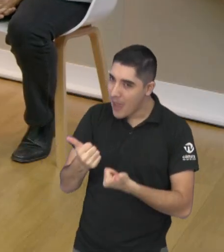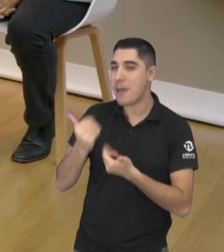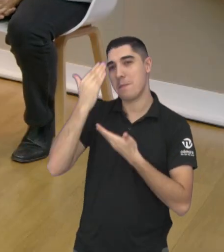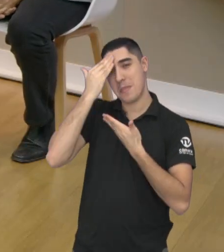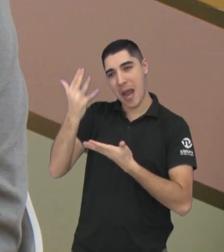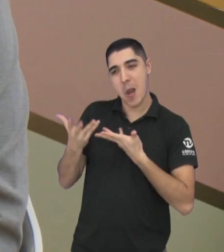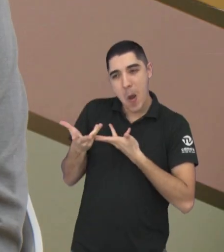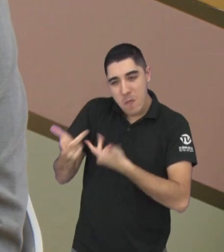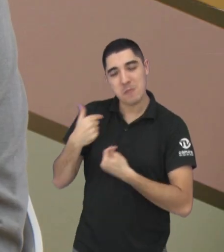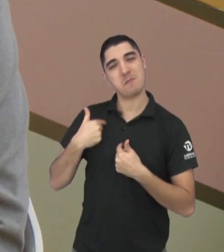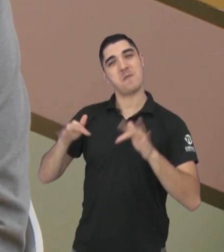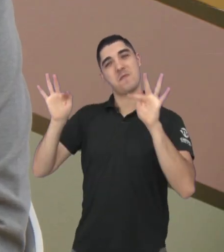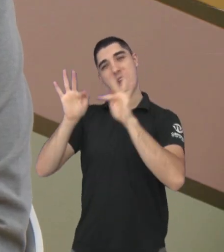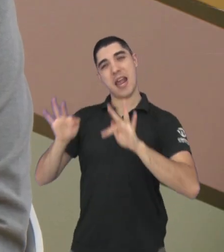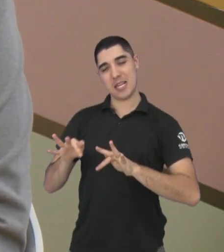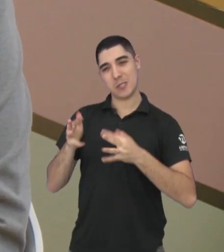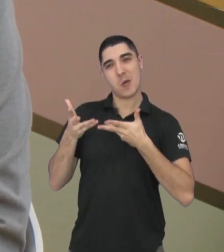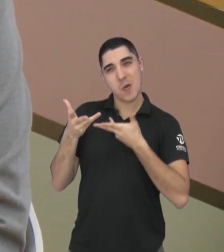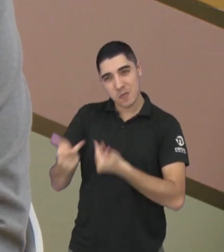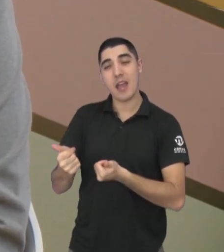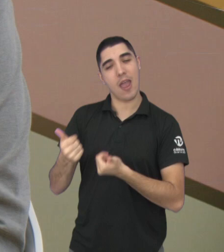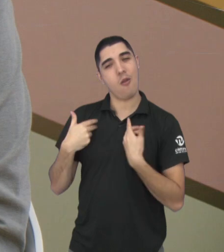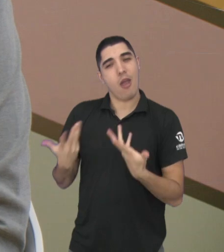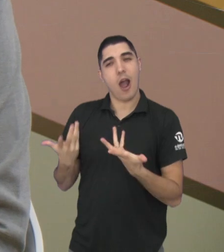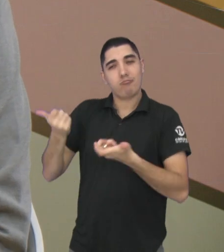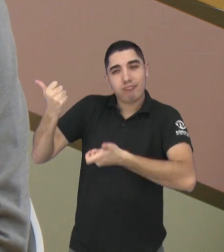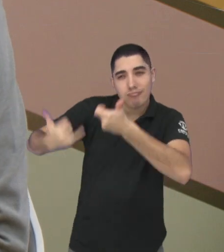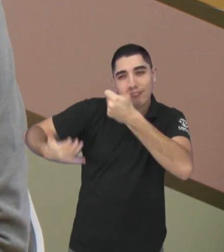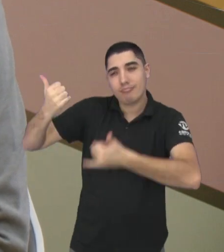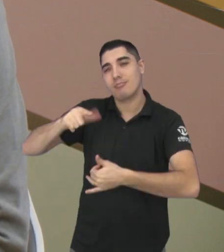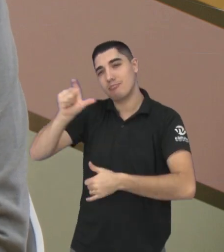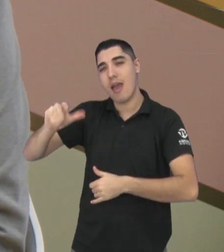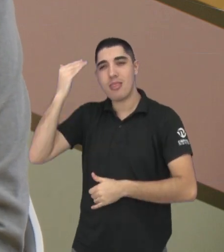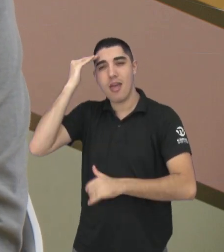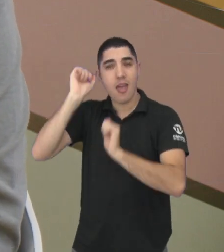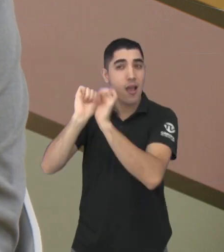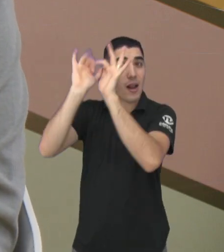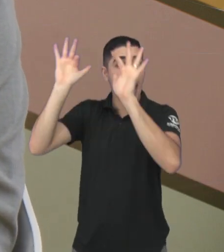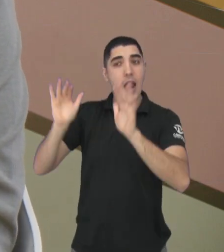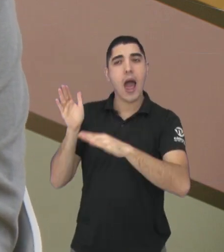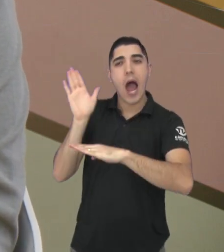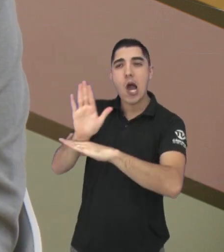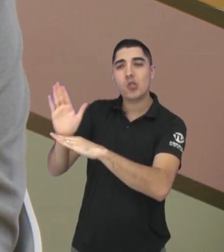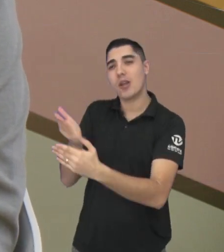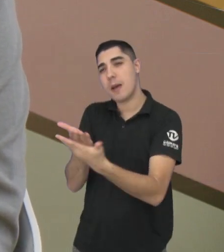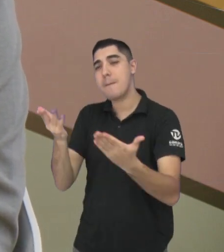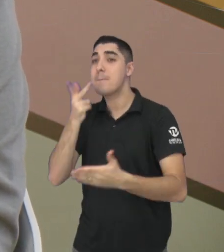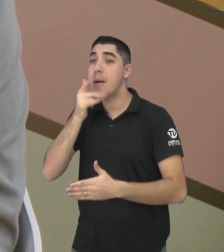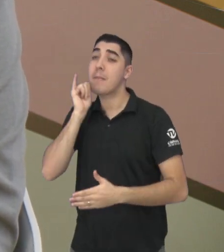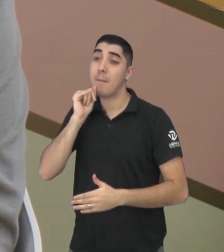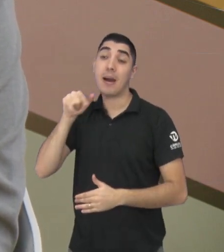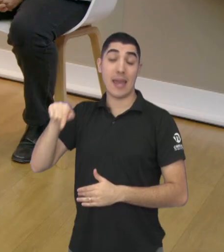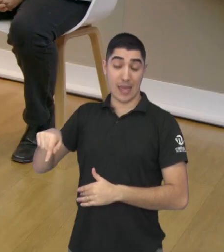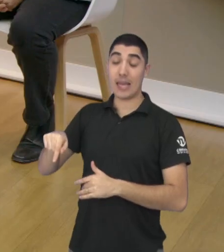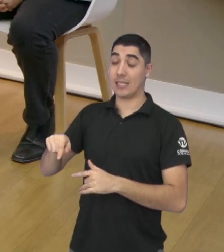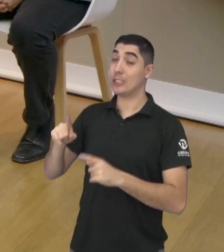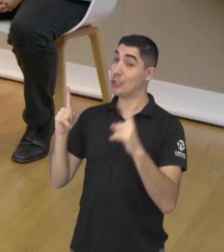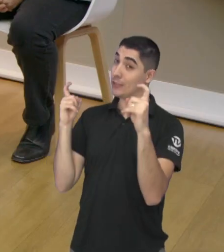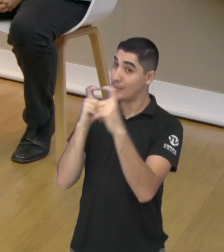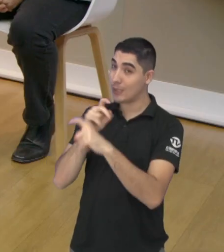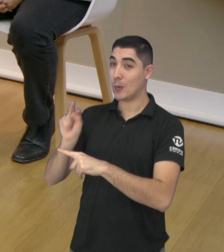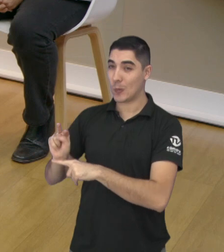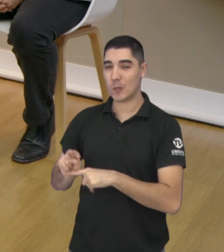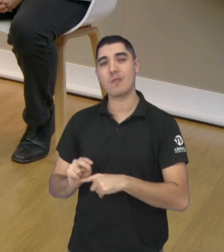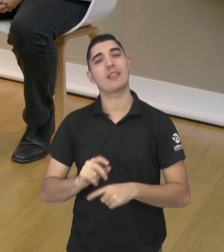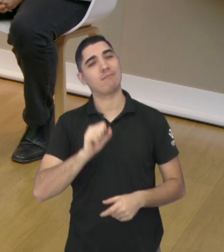convite. Muito feliz de estar aqui, poder esclarecer isso e ajudar os pais nesses momentos difíceis, né? Nós que agradecemos.